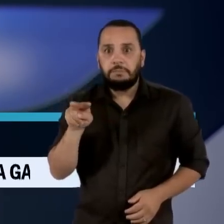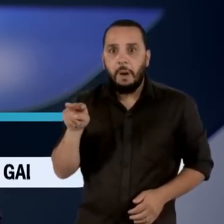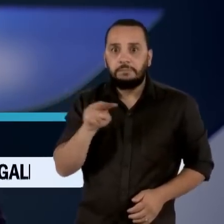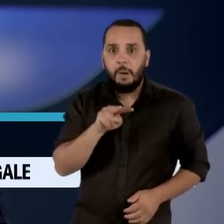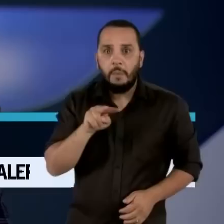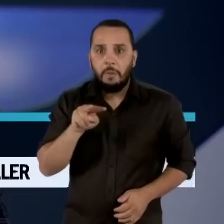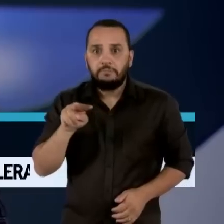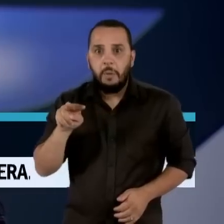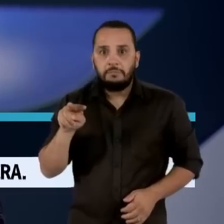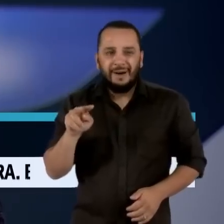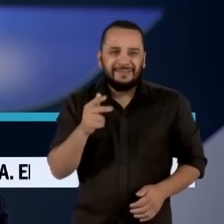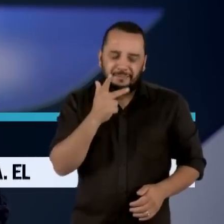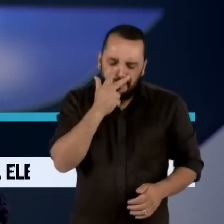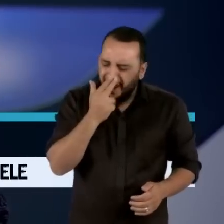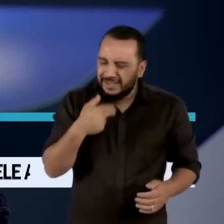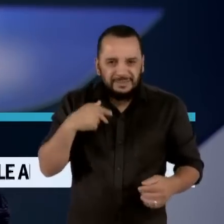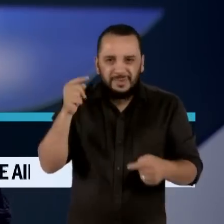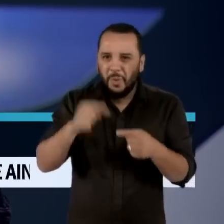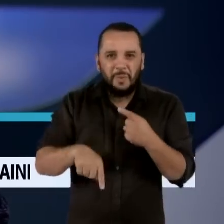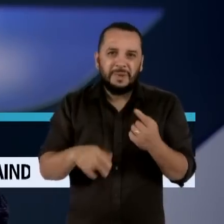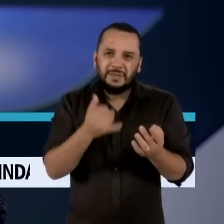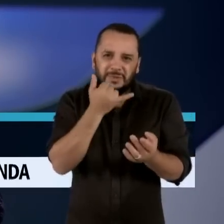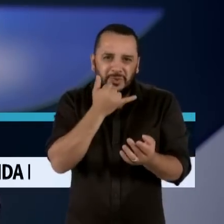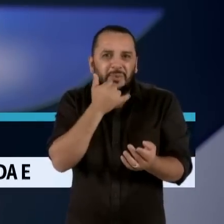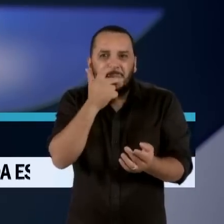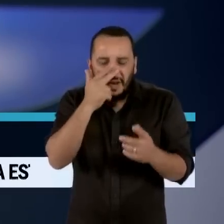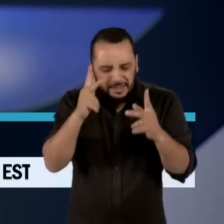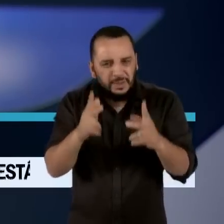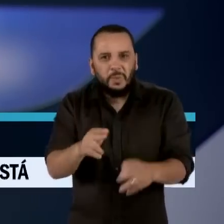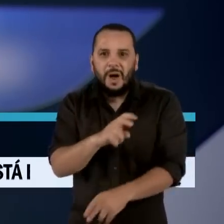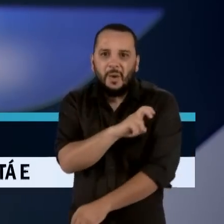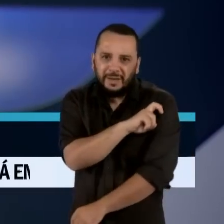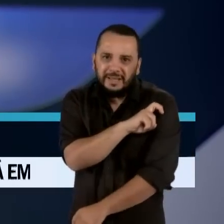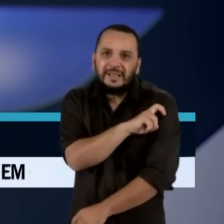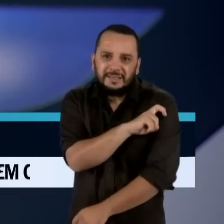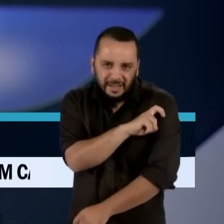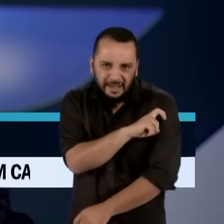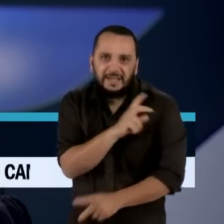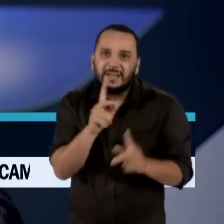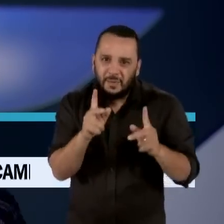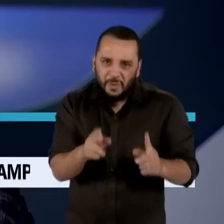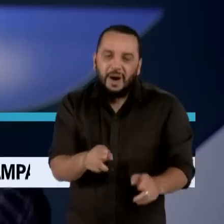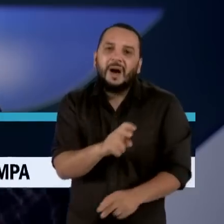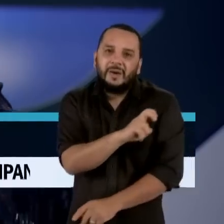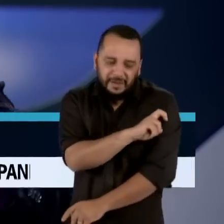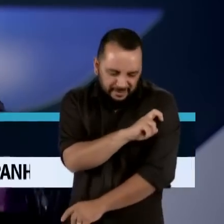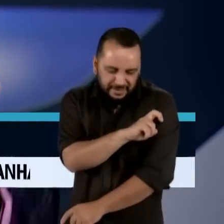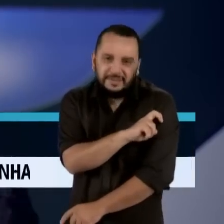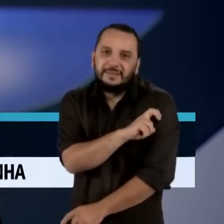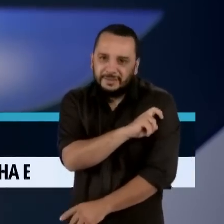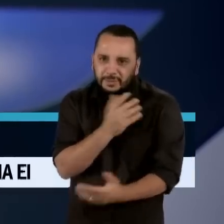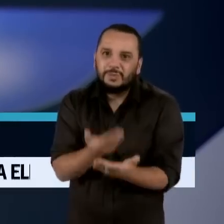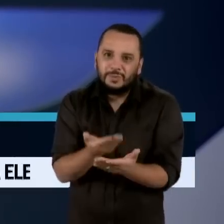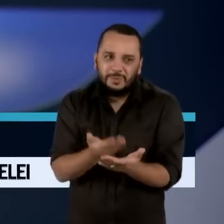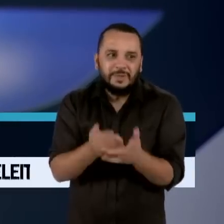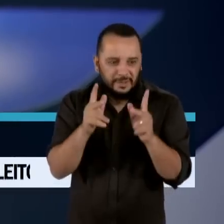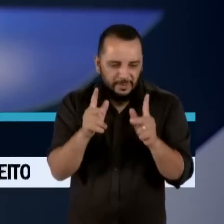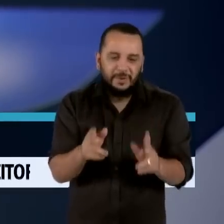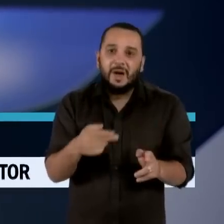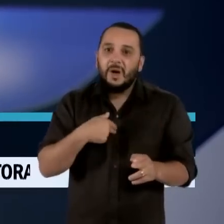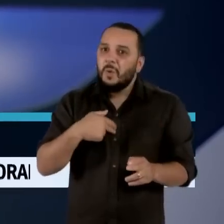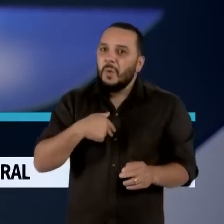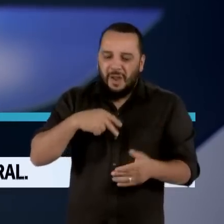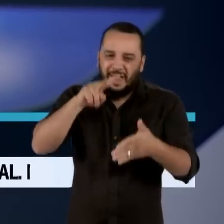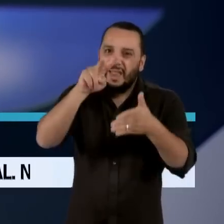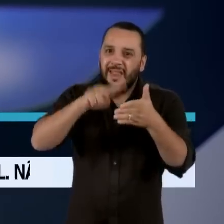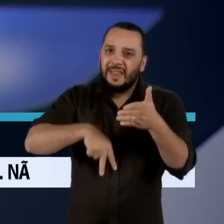a desculpa ao pessoal da quinta série, ele lê como um aluno de quinta série lendo mal uma redação. E isso é